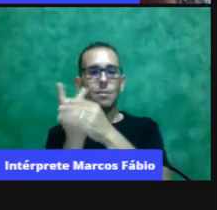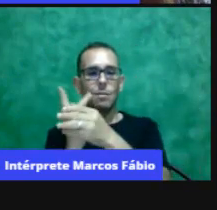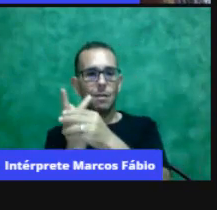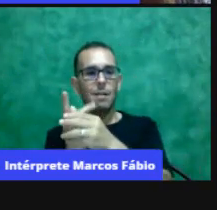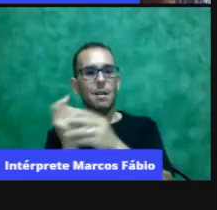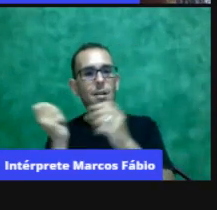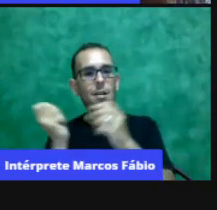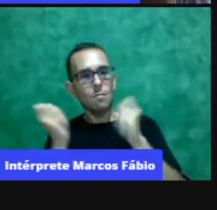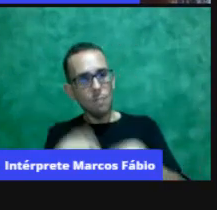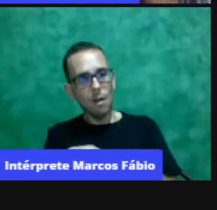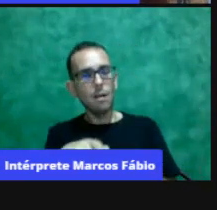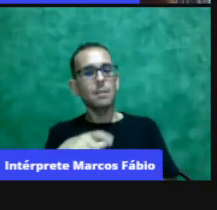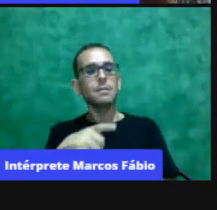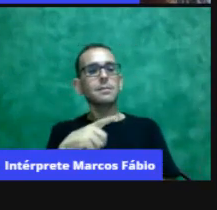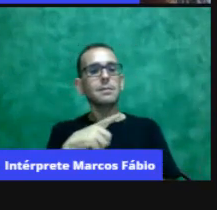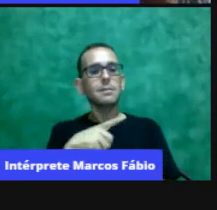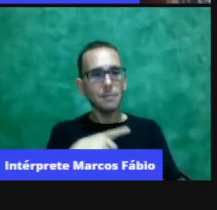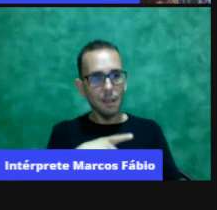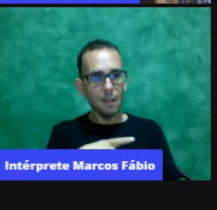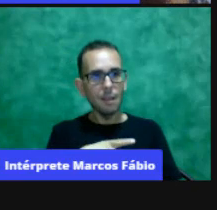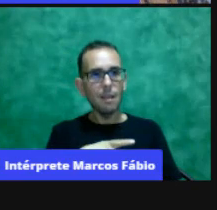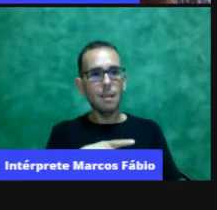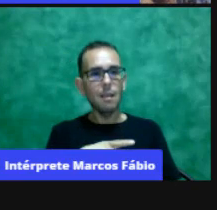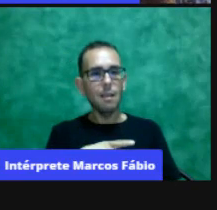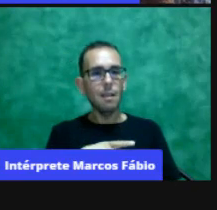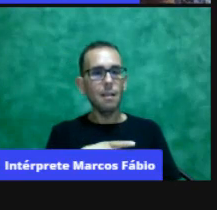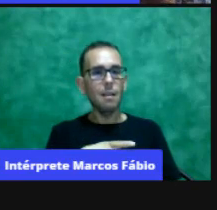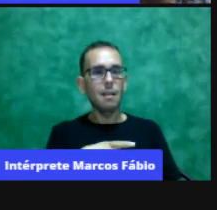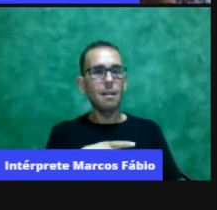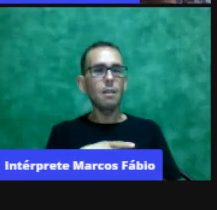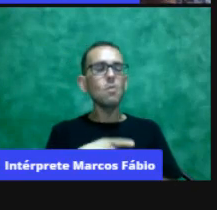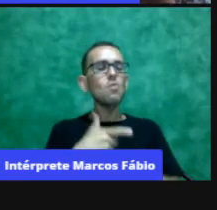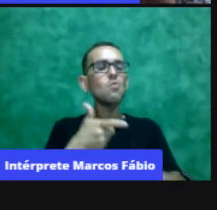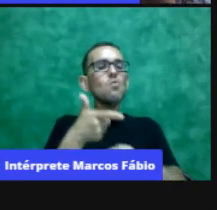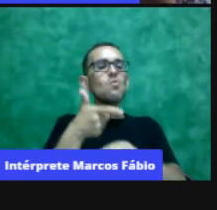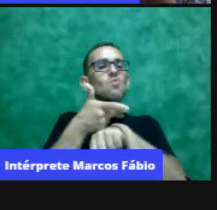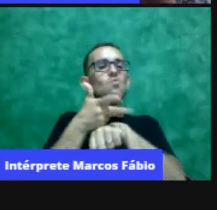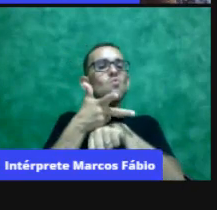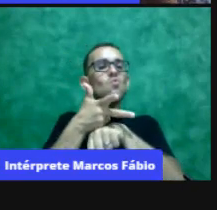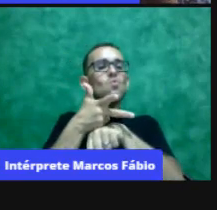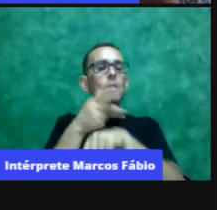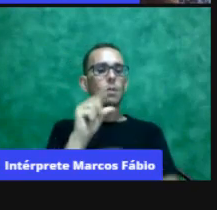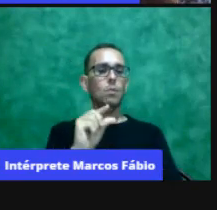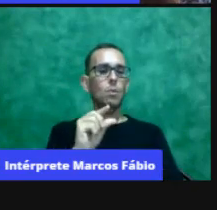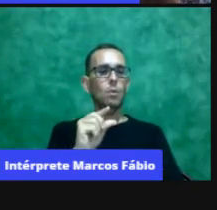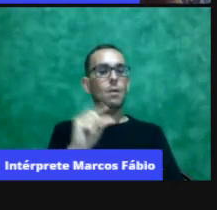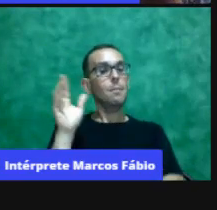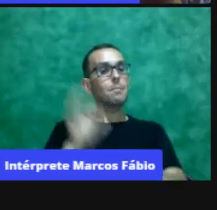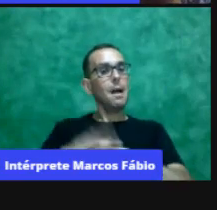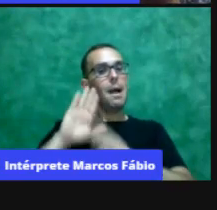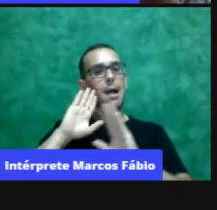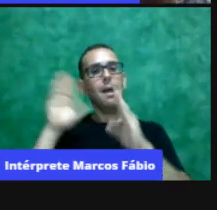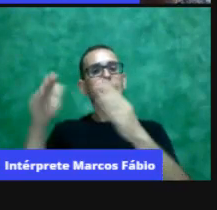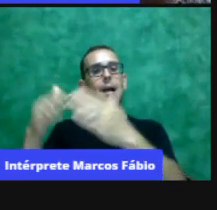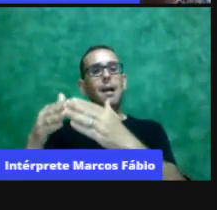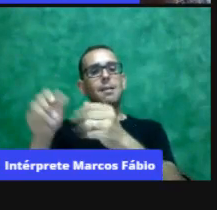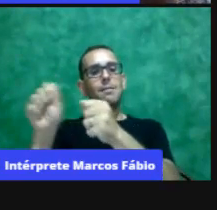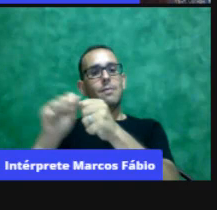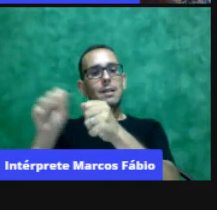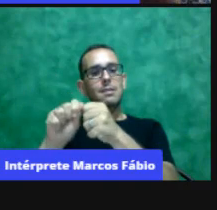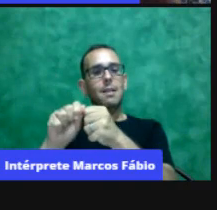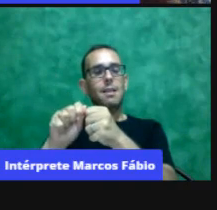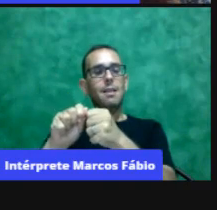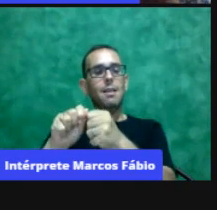o que menos se faz com ele é produzir vídeos. As pessoas utilizam ele muito mas para isso, para fazer cartões